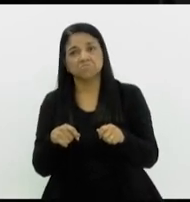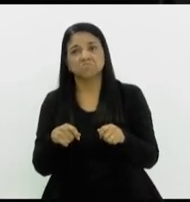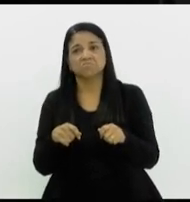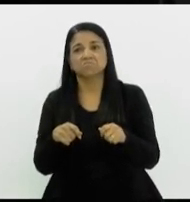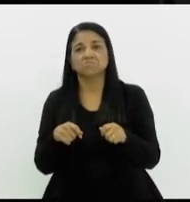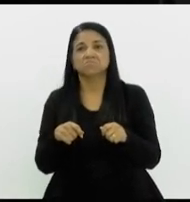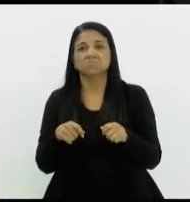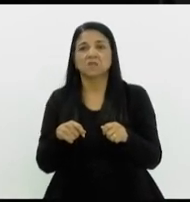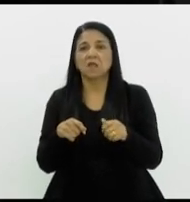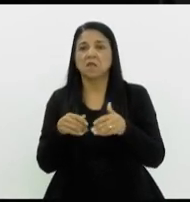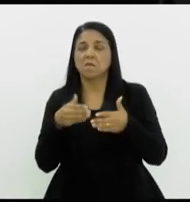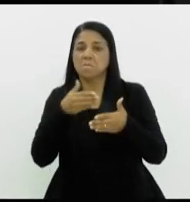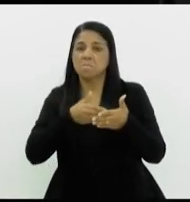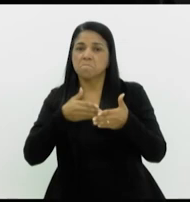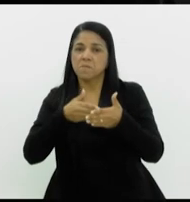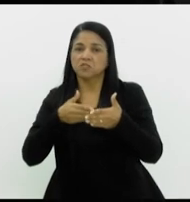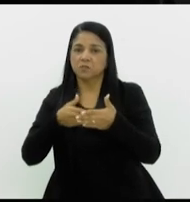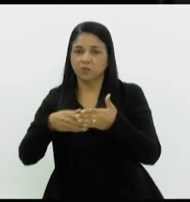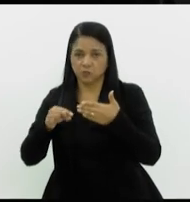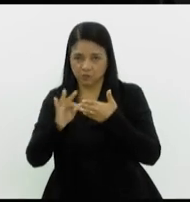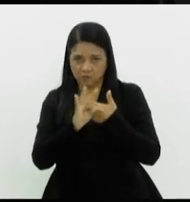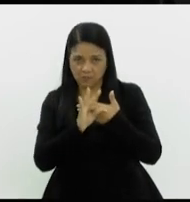subterfúgios de impedimentos técnicos,